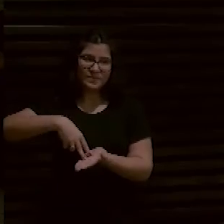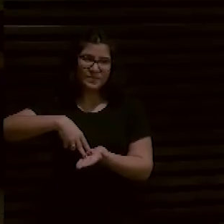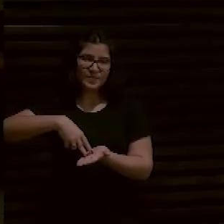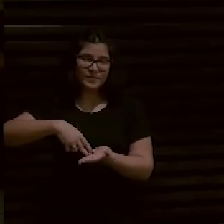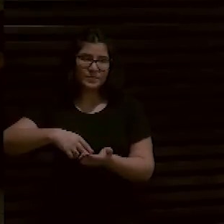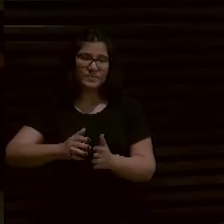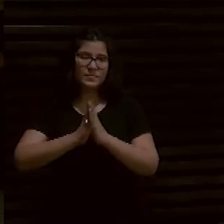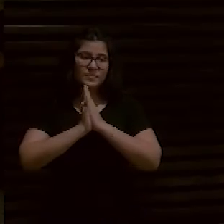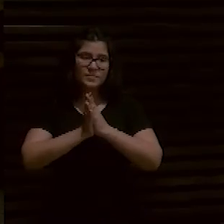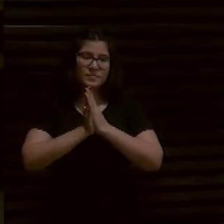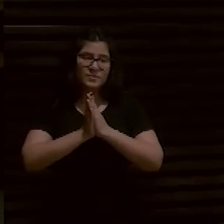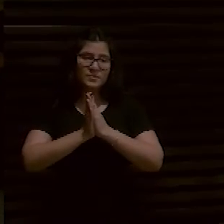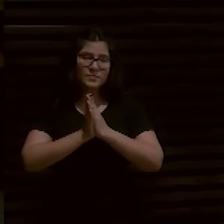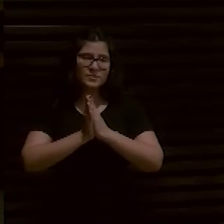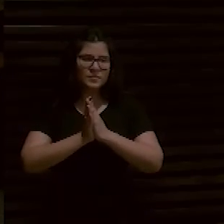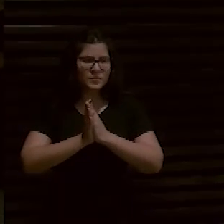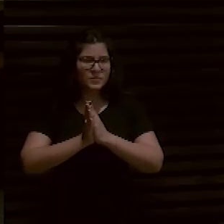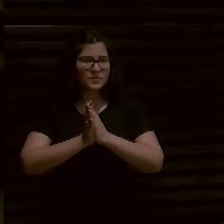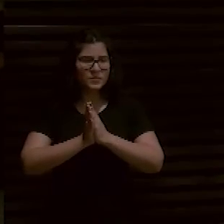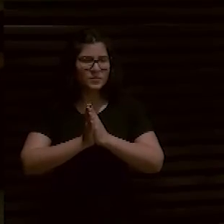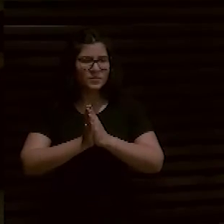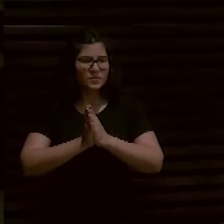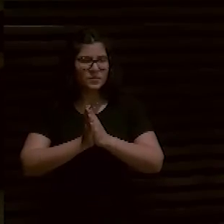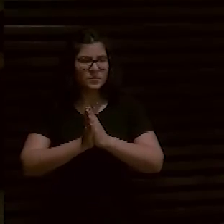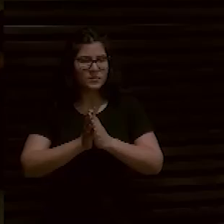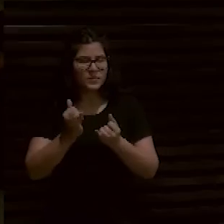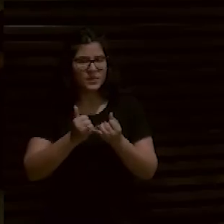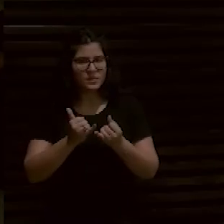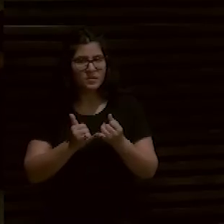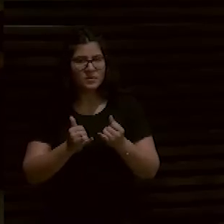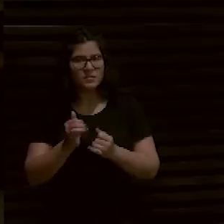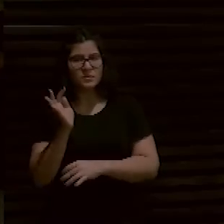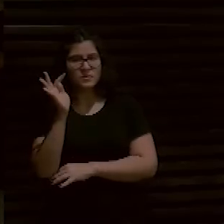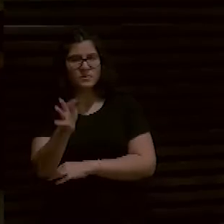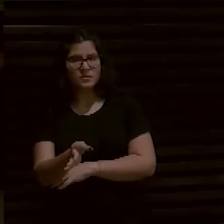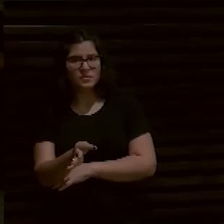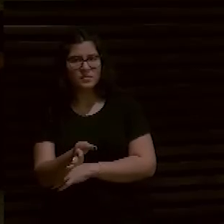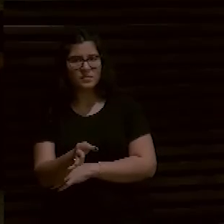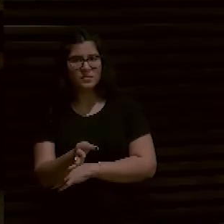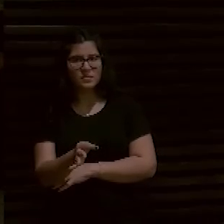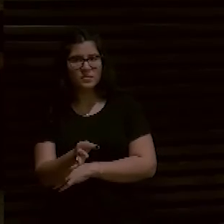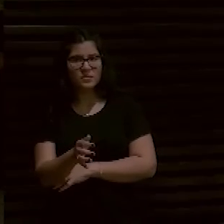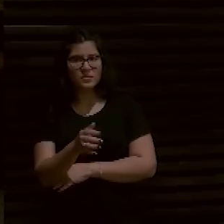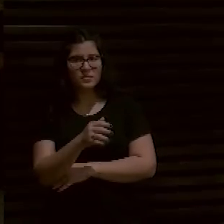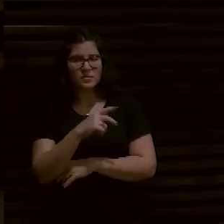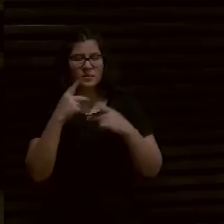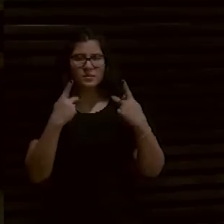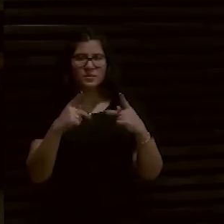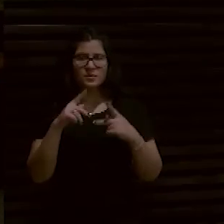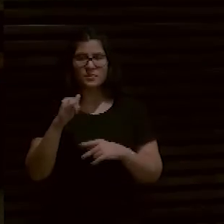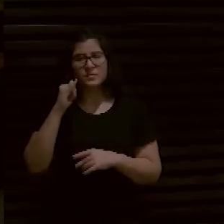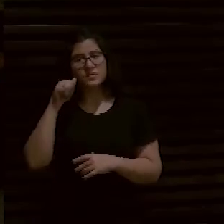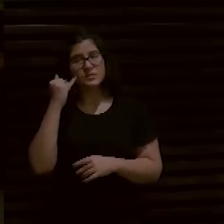Vamos lá. Parece que, finalmente, o profeta entendeu a sua triste realidade de homem. Dono de um